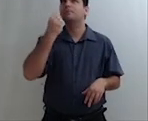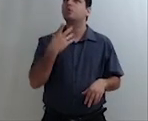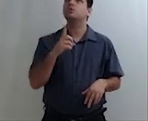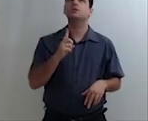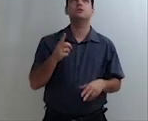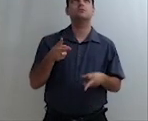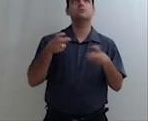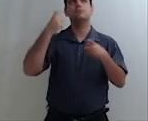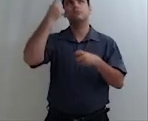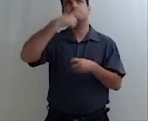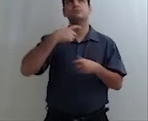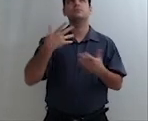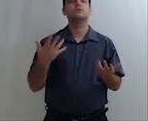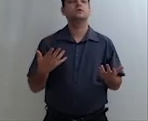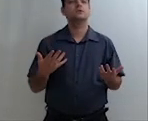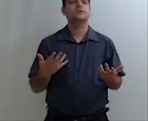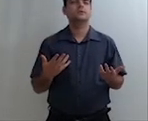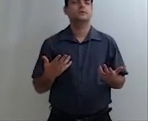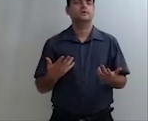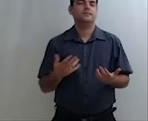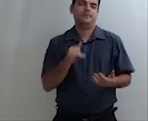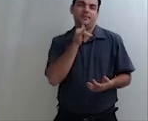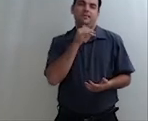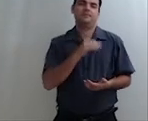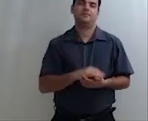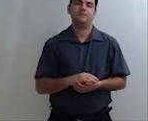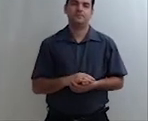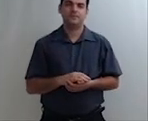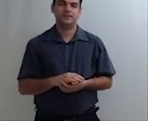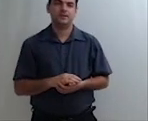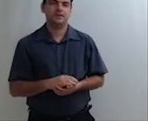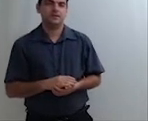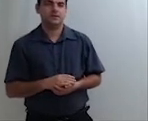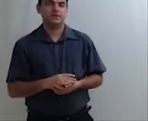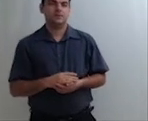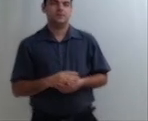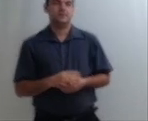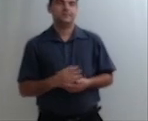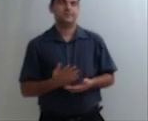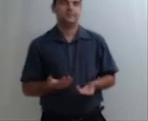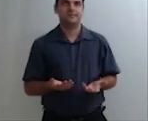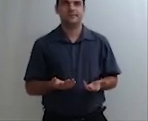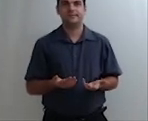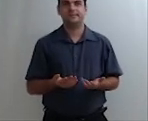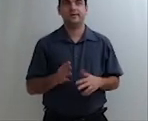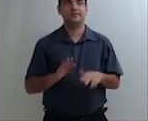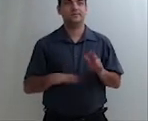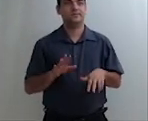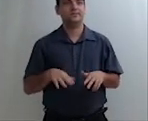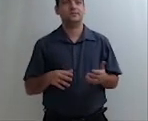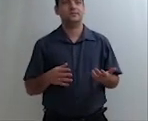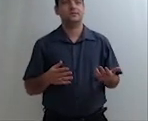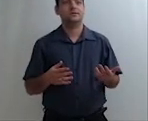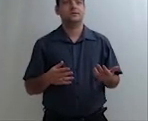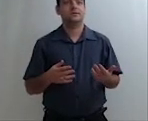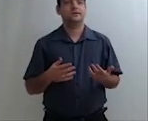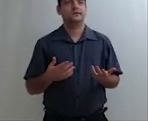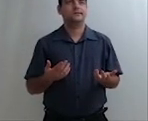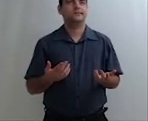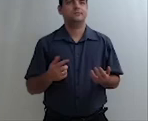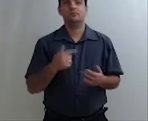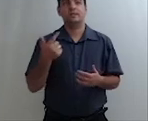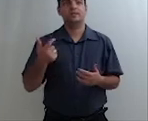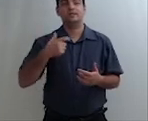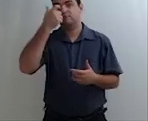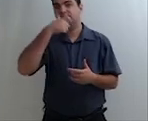situações por exemplo em que não se tenha um número alto de pessoas semelhantes